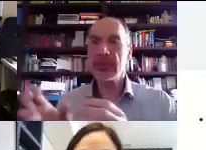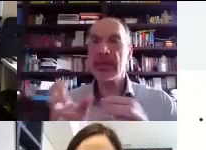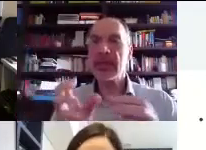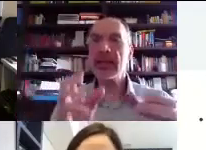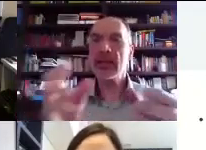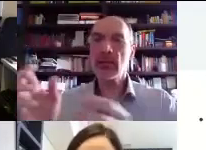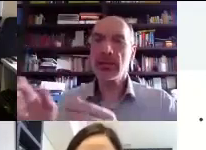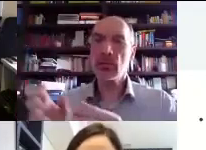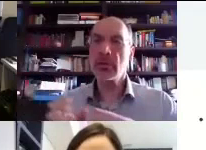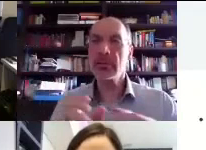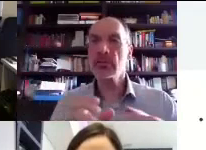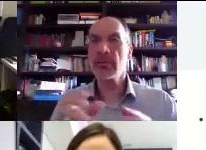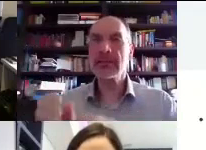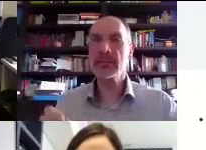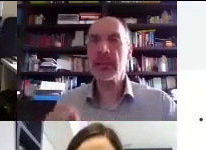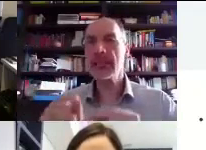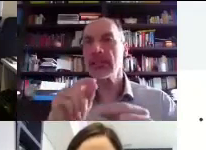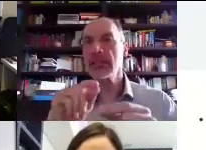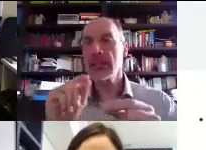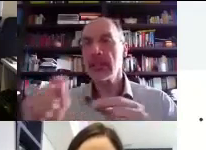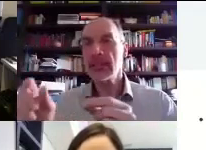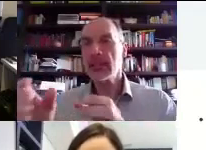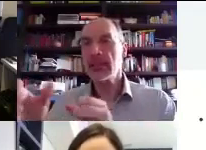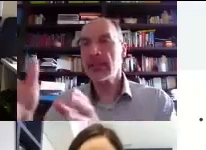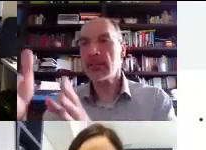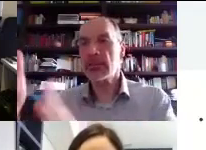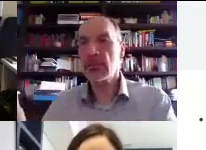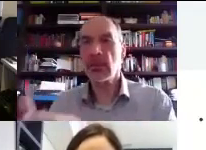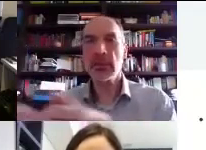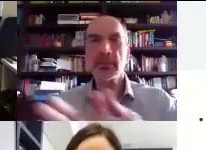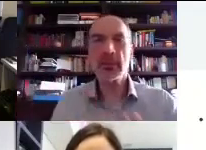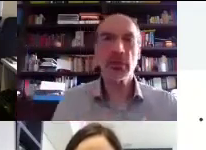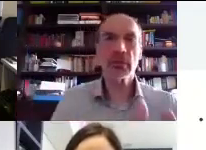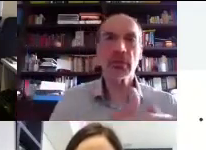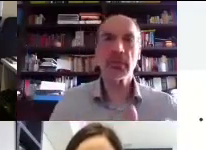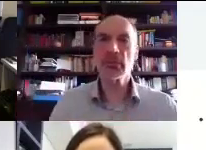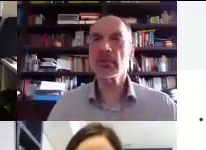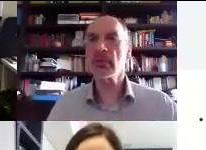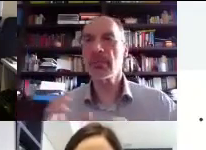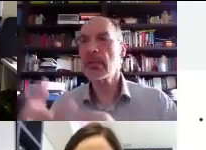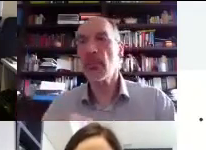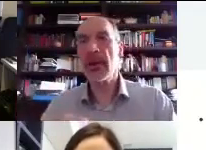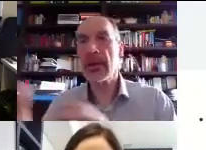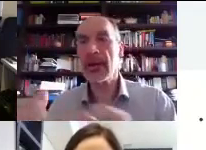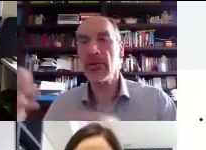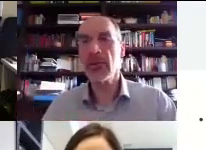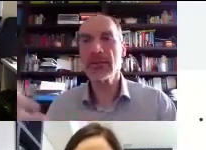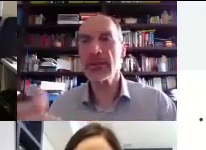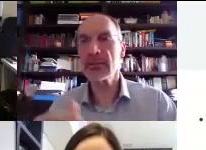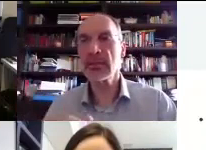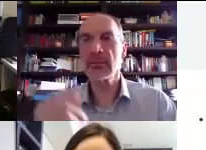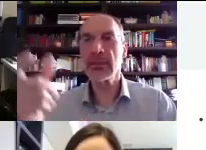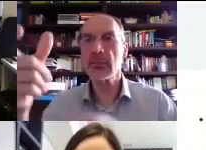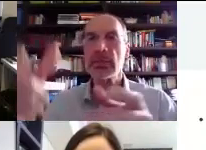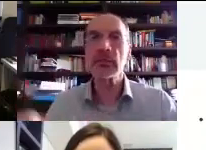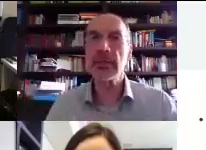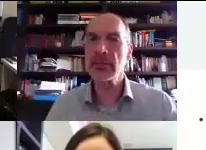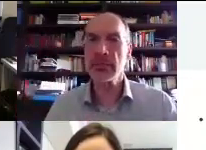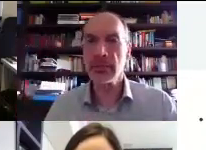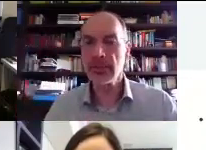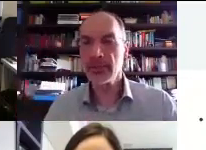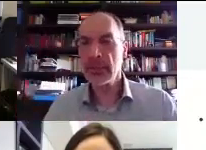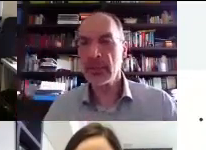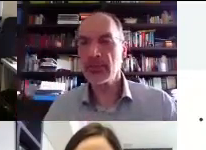Então, ir colocando as tomadas parte num setor, depois no outro, e comparar com essa situação daquele modelo